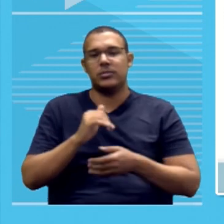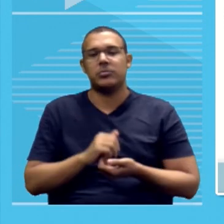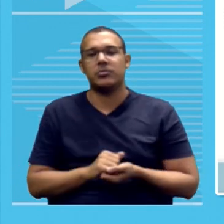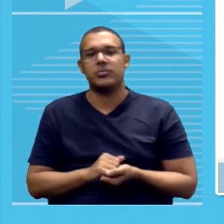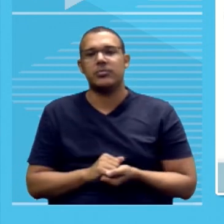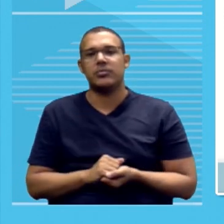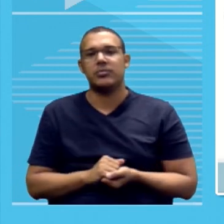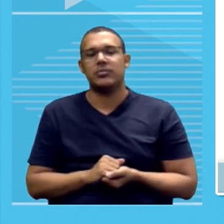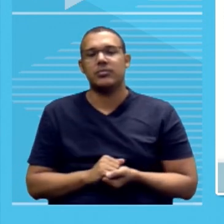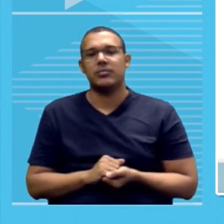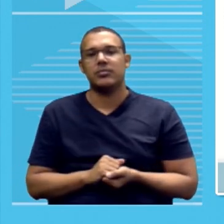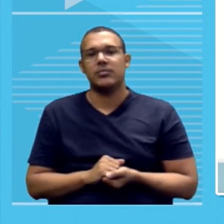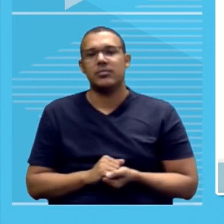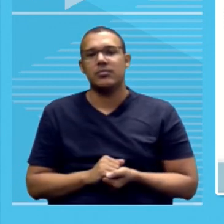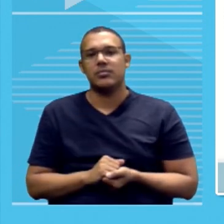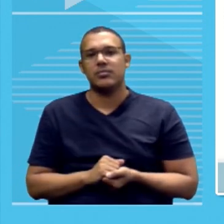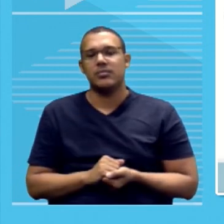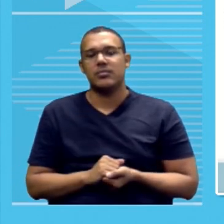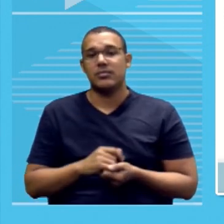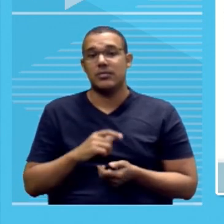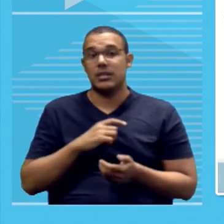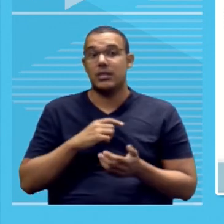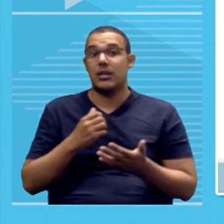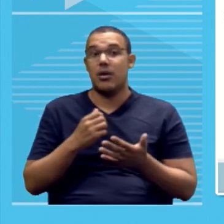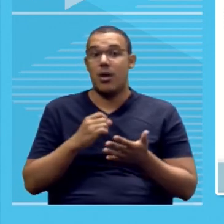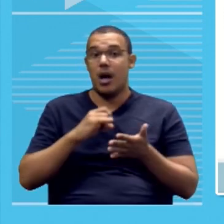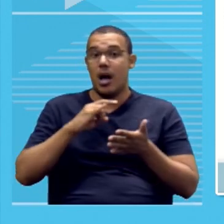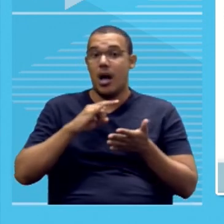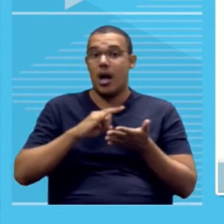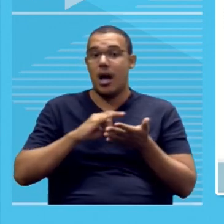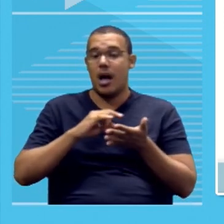consequentemente encarecendo a sua conta de energia ali